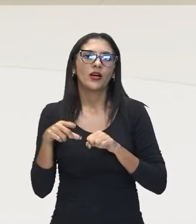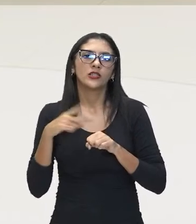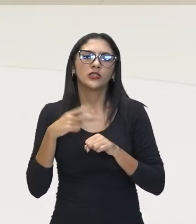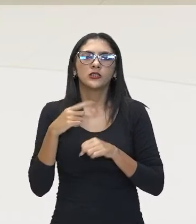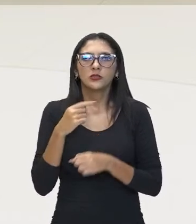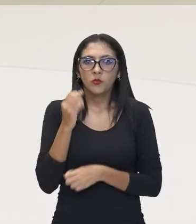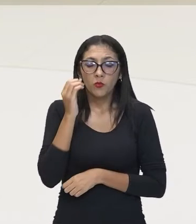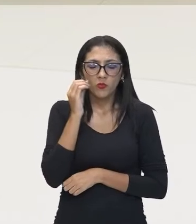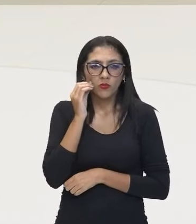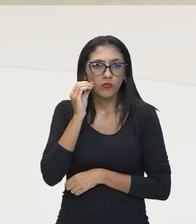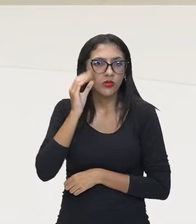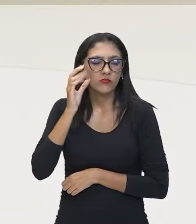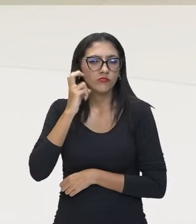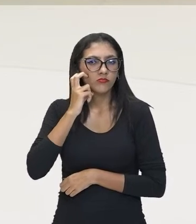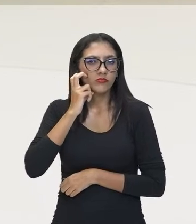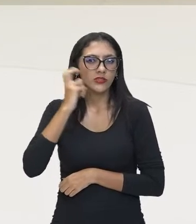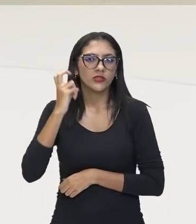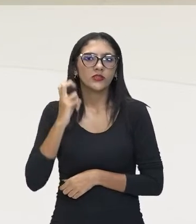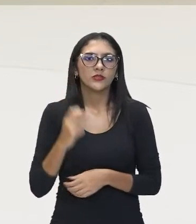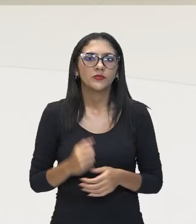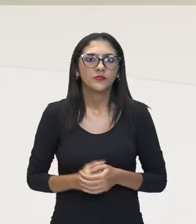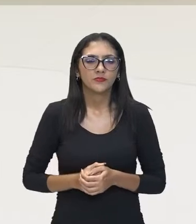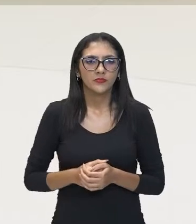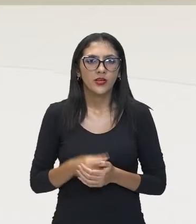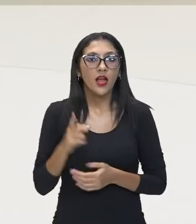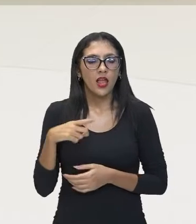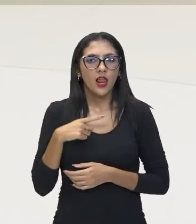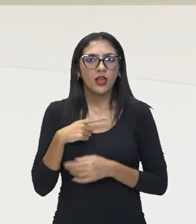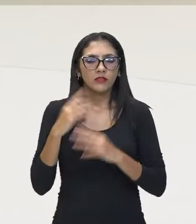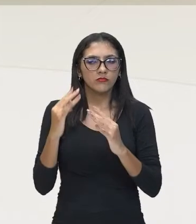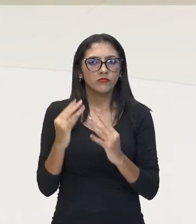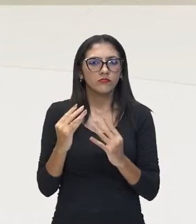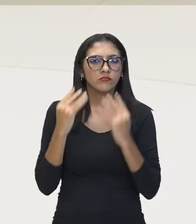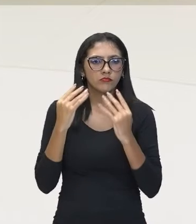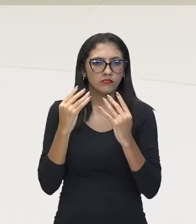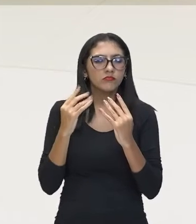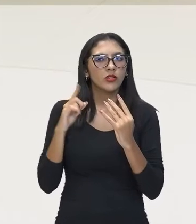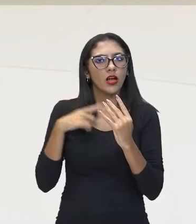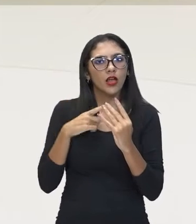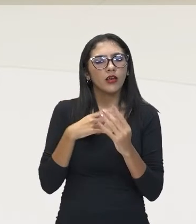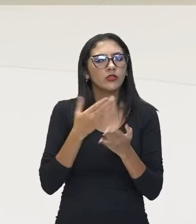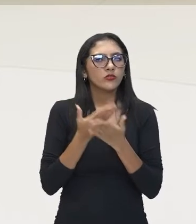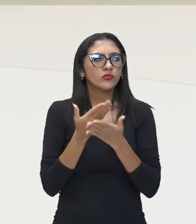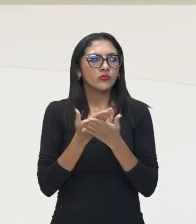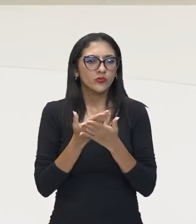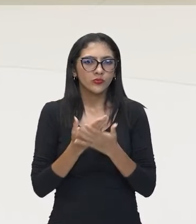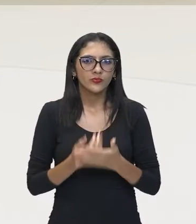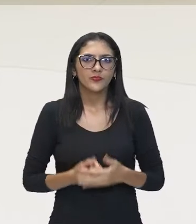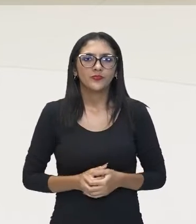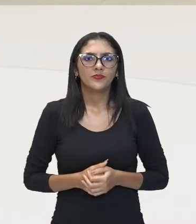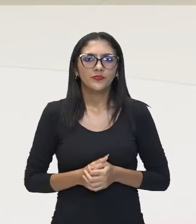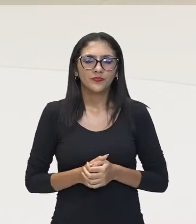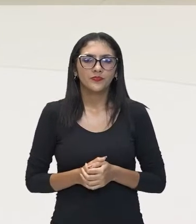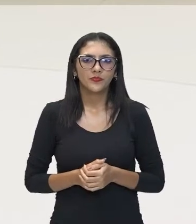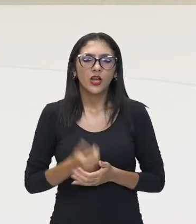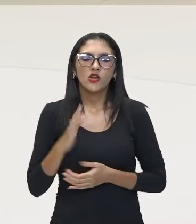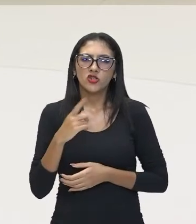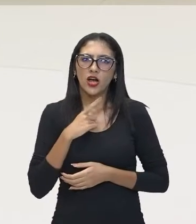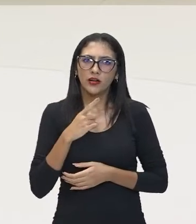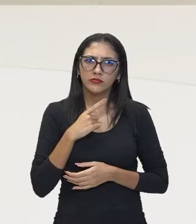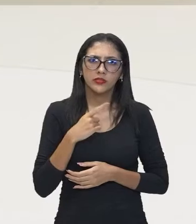ali já no seu ginásio, né, considerado para a gente aqui como ensino médio, né? Já começou a ganhar,